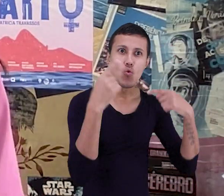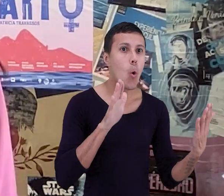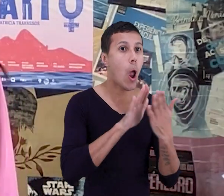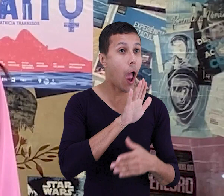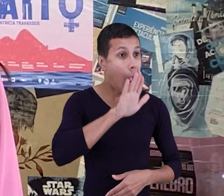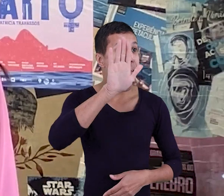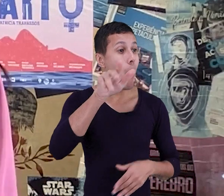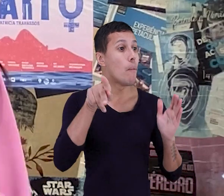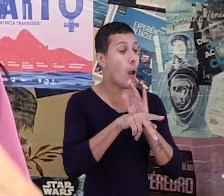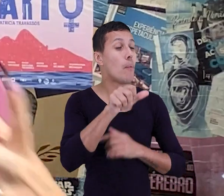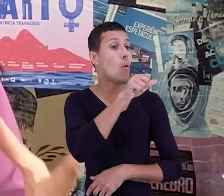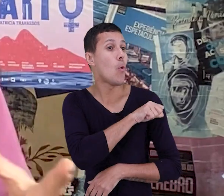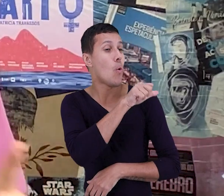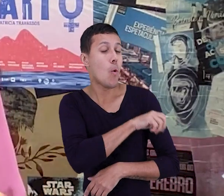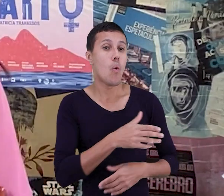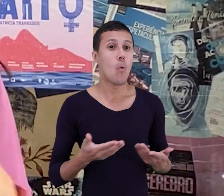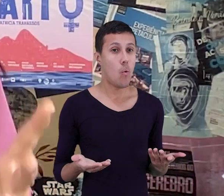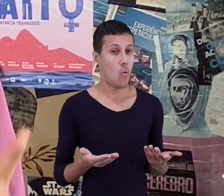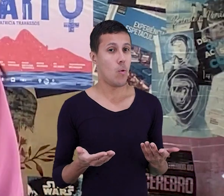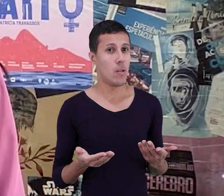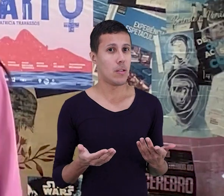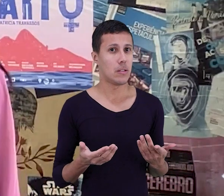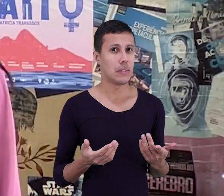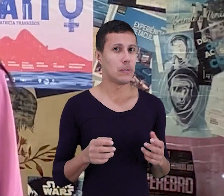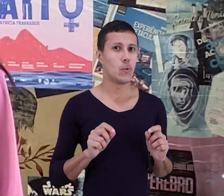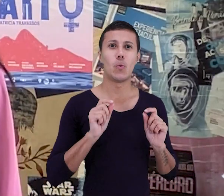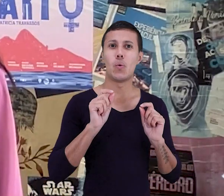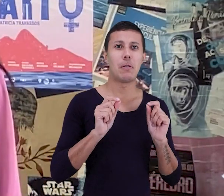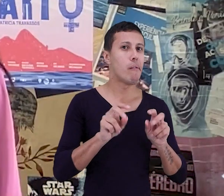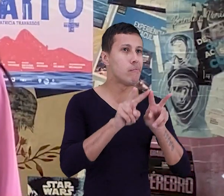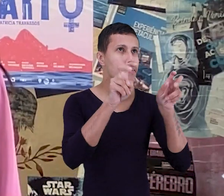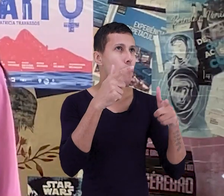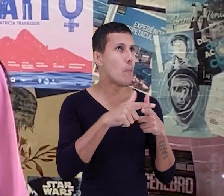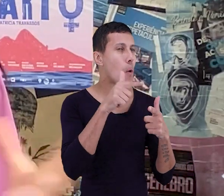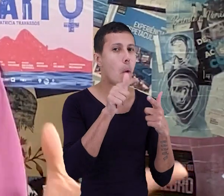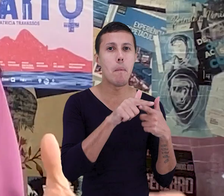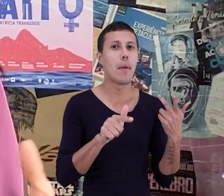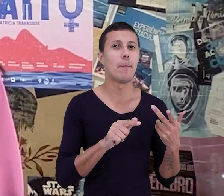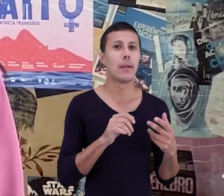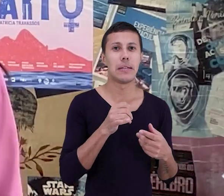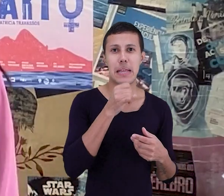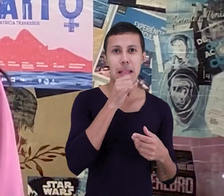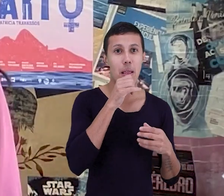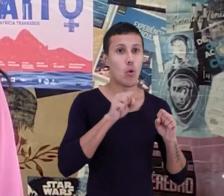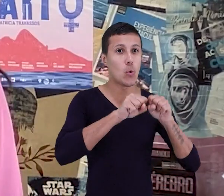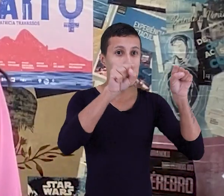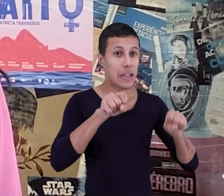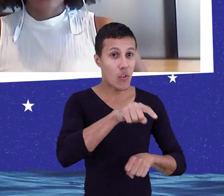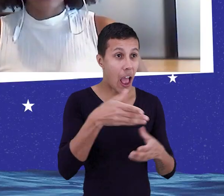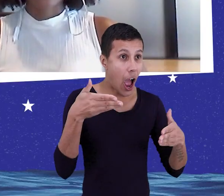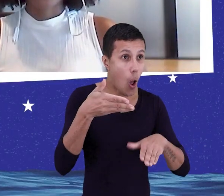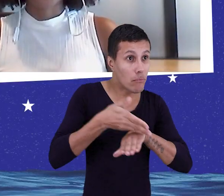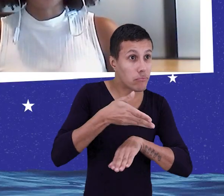de Janeiro, se você sente alguma questão relacionada a isso ou maior dificuldade em relação ao ecossistema que você está